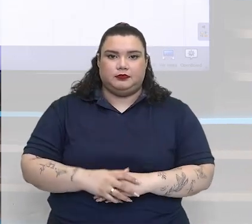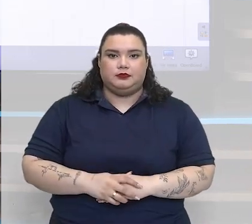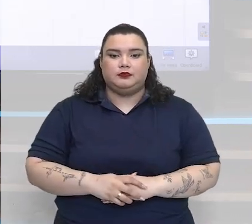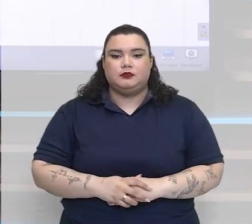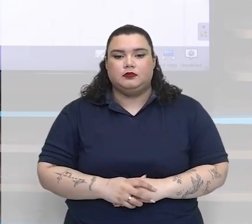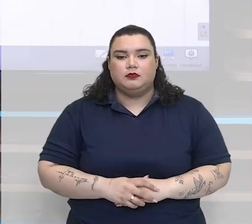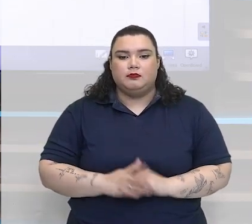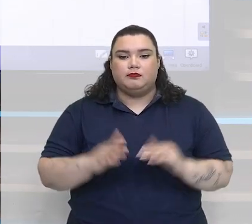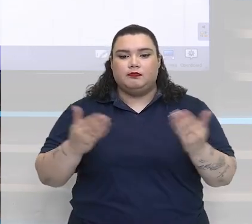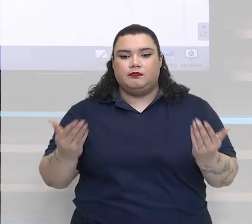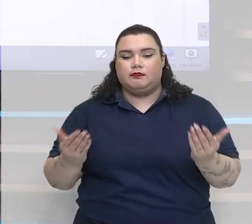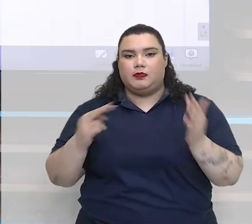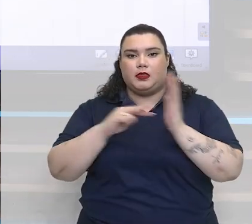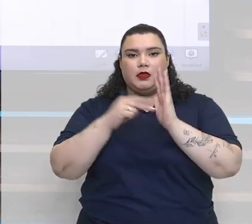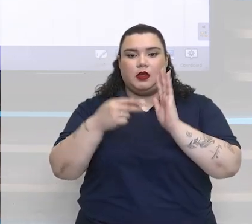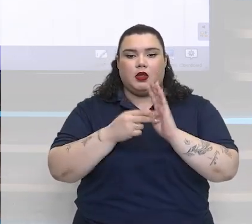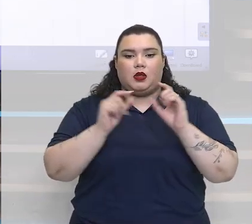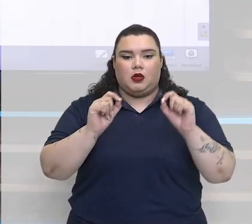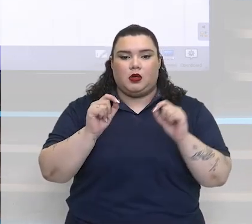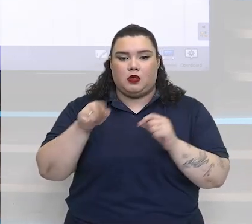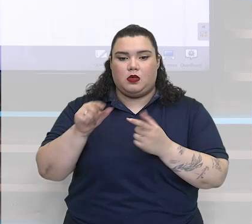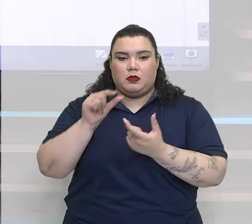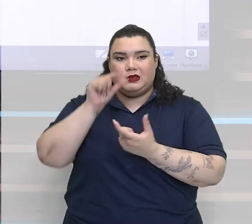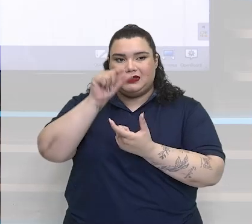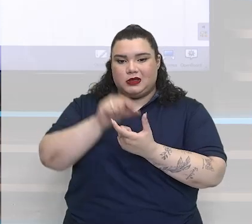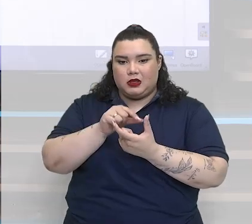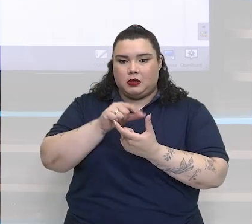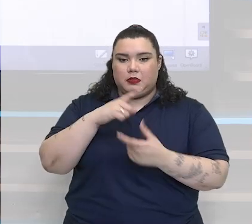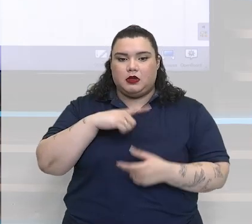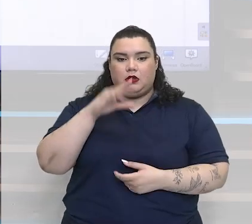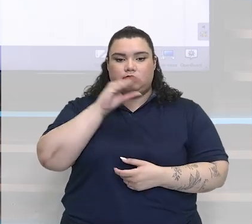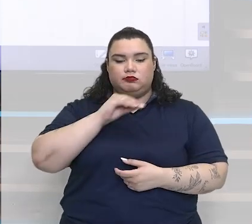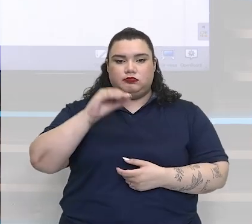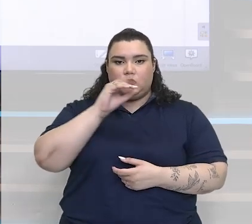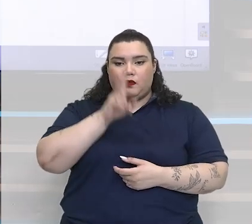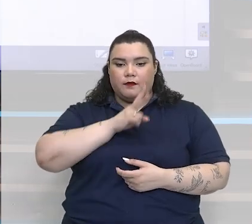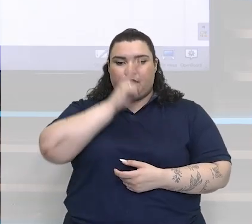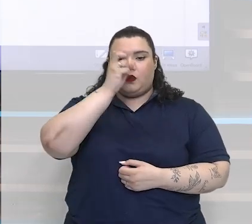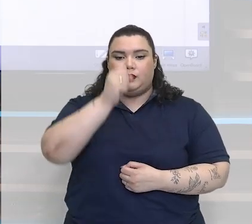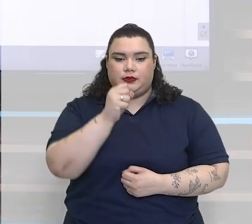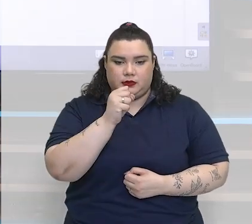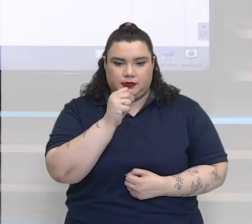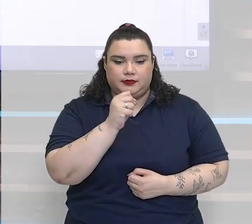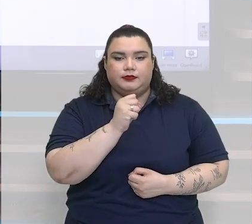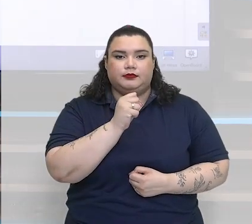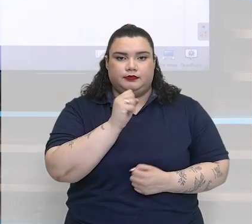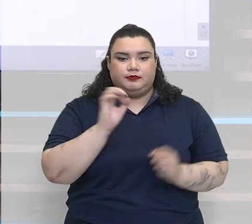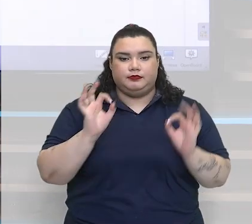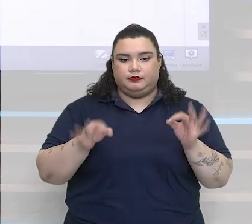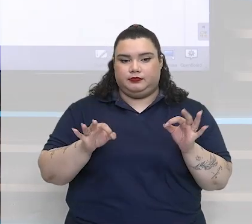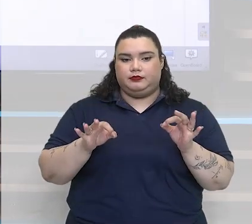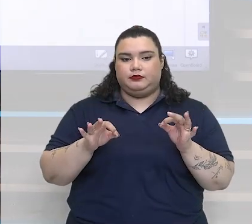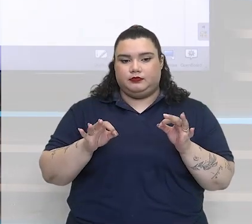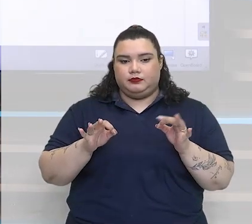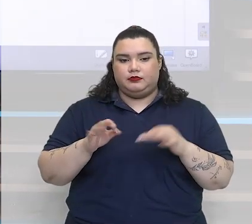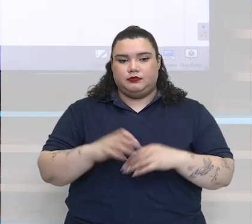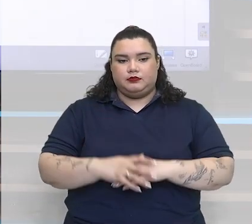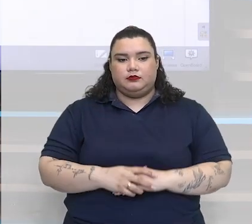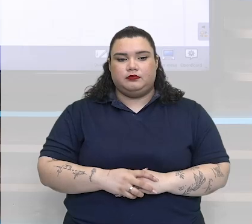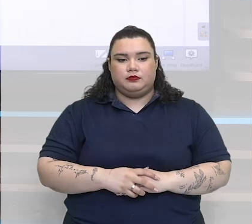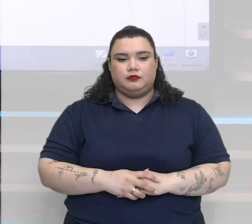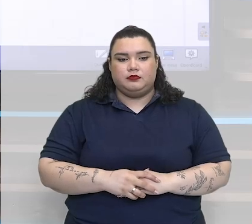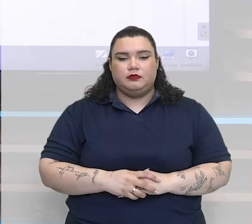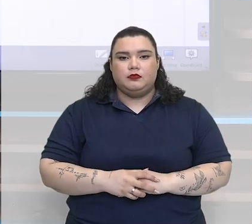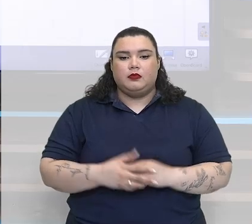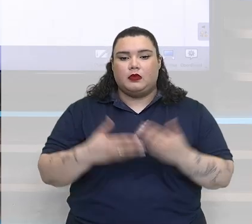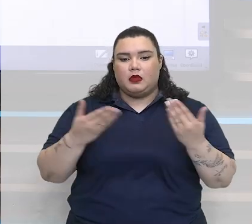bem. Quer dizer que uma sílaba dessas palavras é pronunciada com mais intensidade, com muito mais força, foi